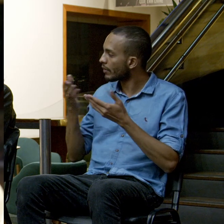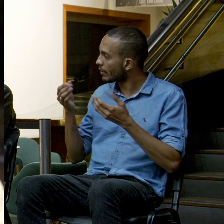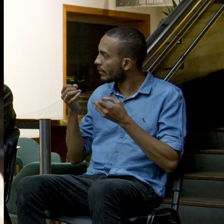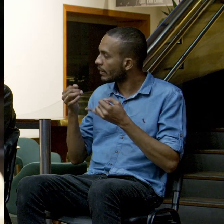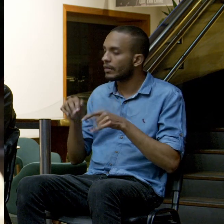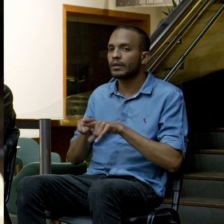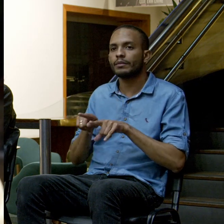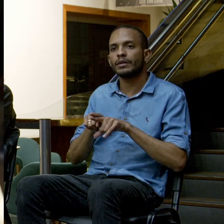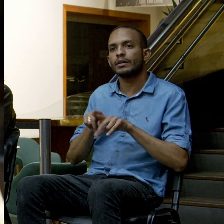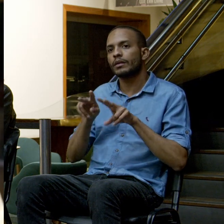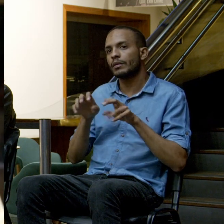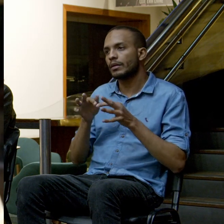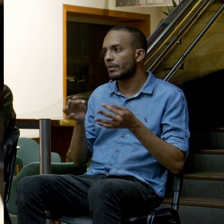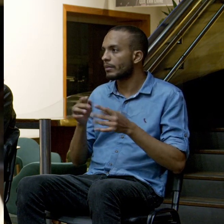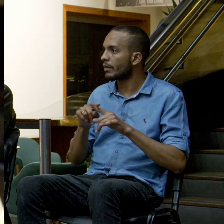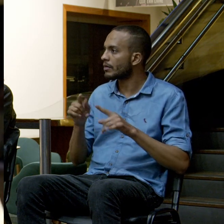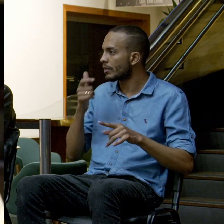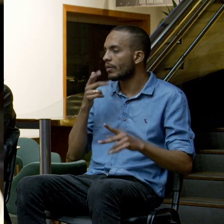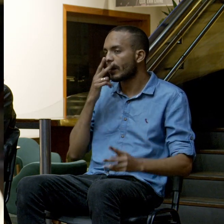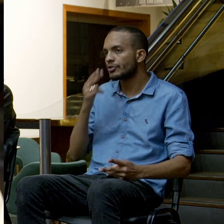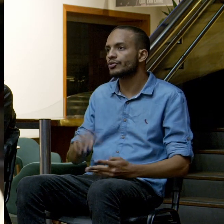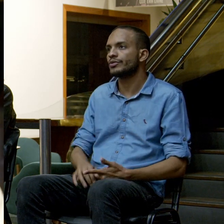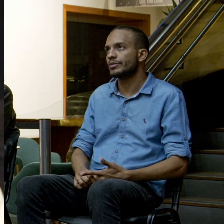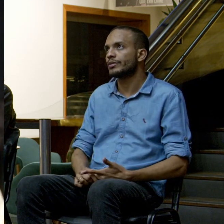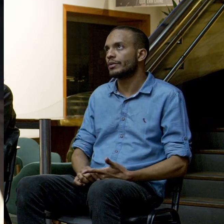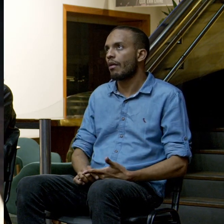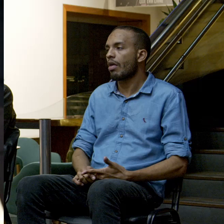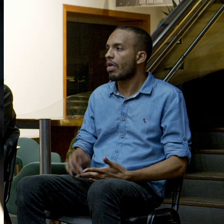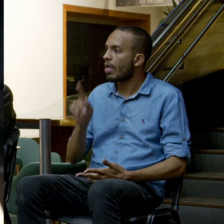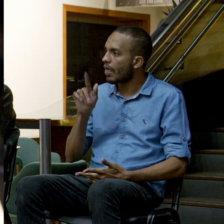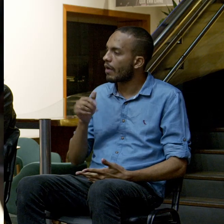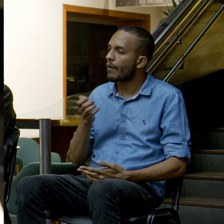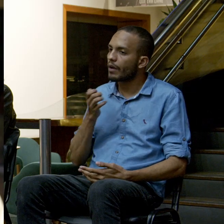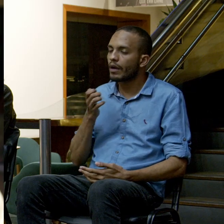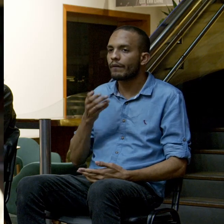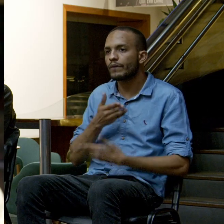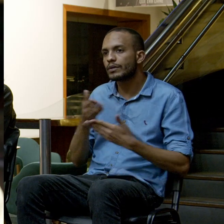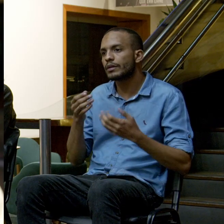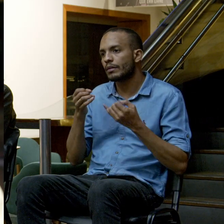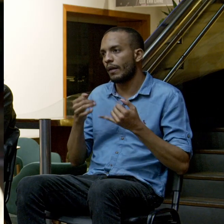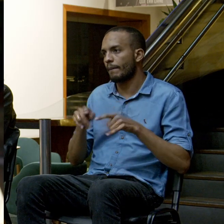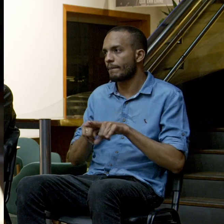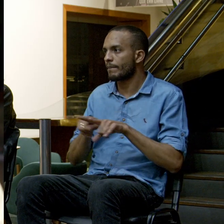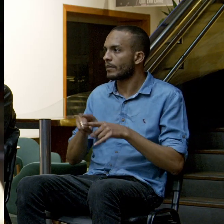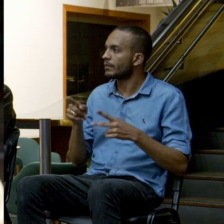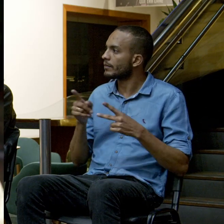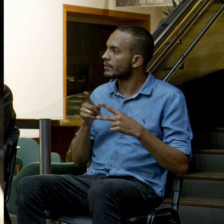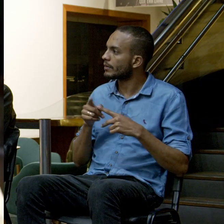vocês. São questões simples, mas eu acho que eu gostaria de ouvir de vocês.